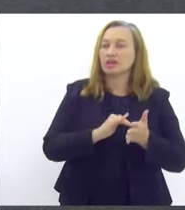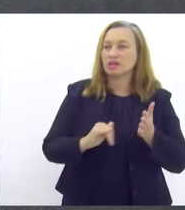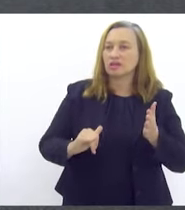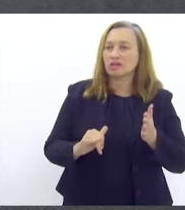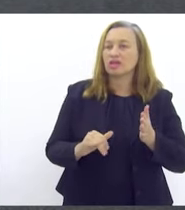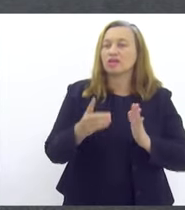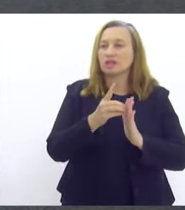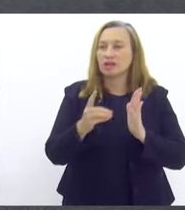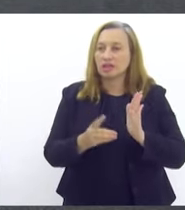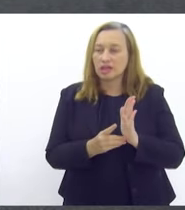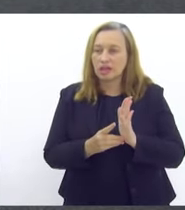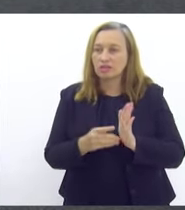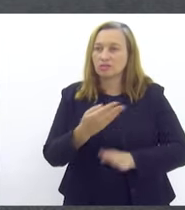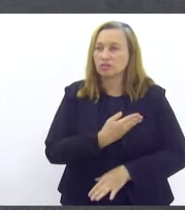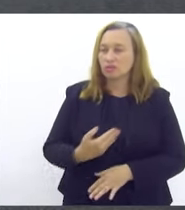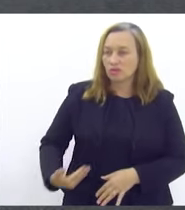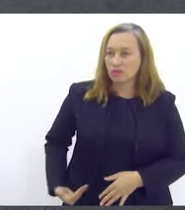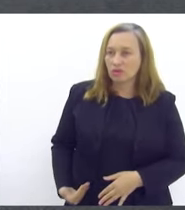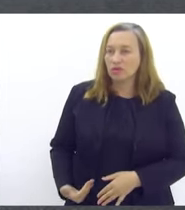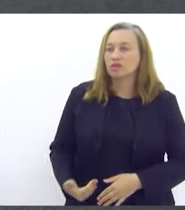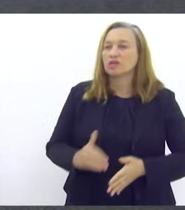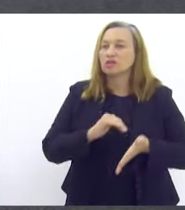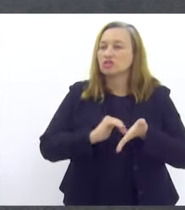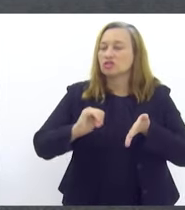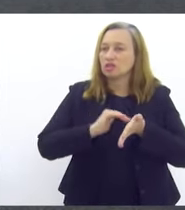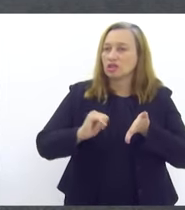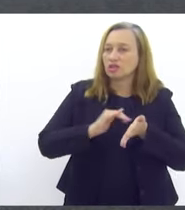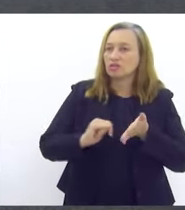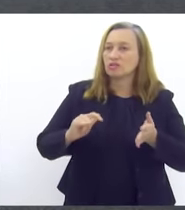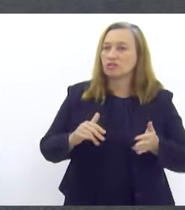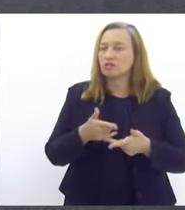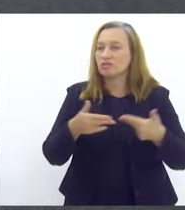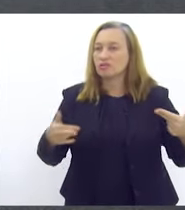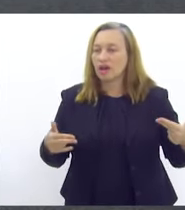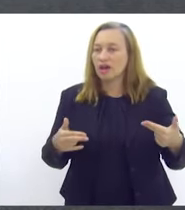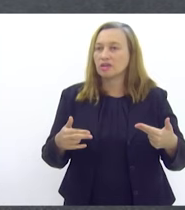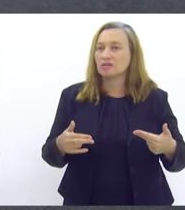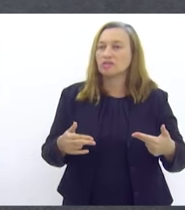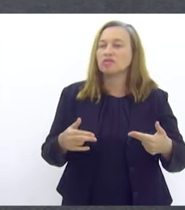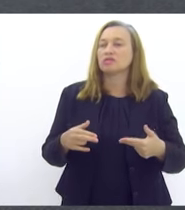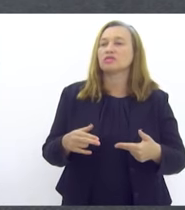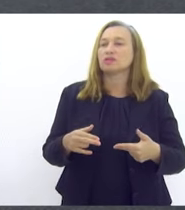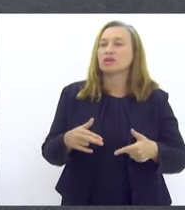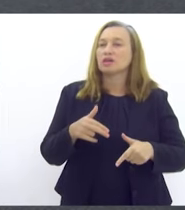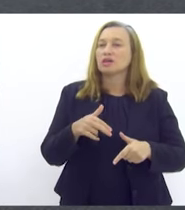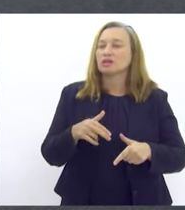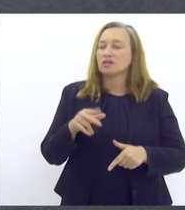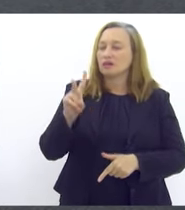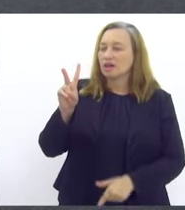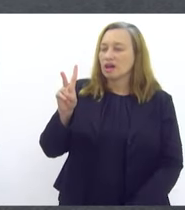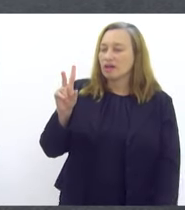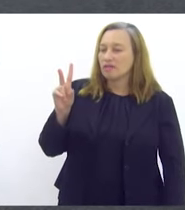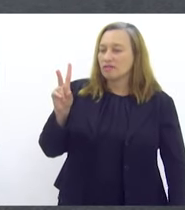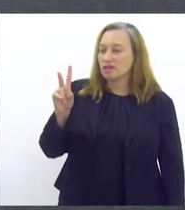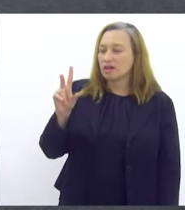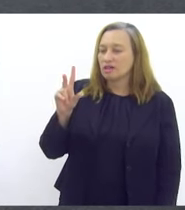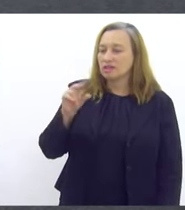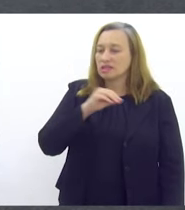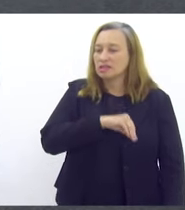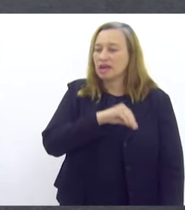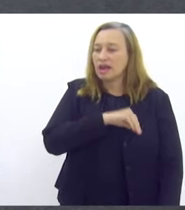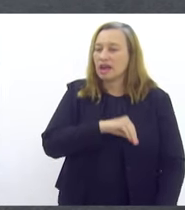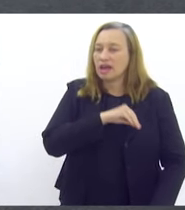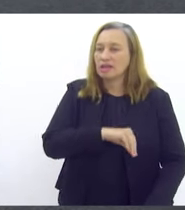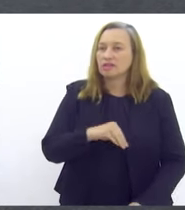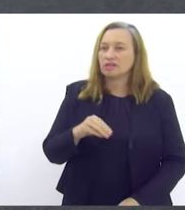que acabou extinguindo vários cargos do plano de cargos, carreiras e salários da educação. E eu posso falar isso, ô, presidenta,